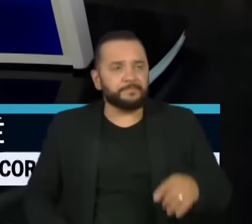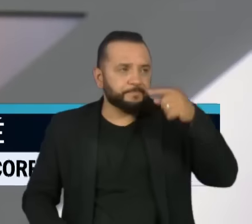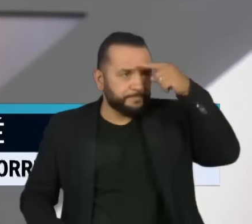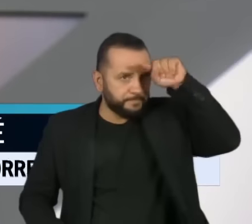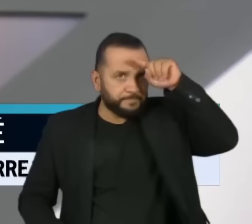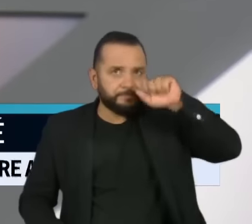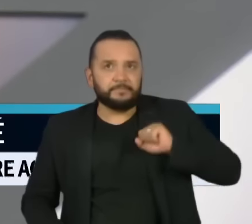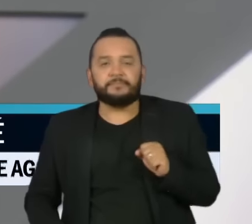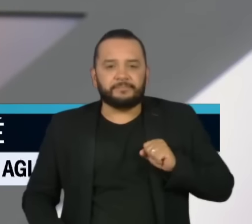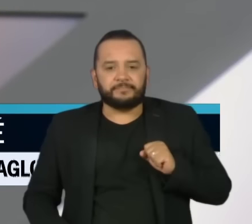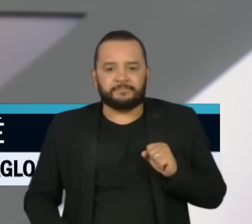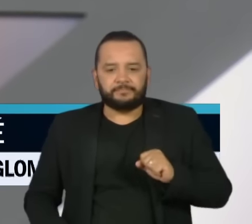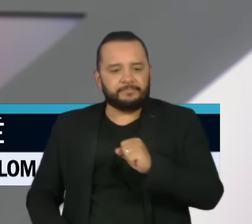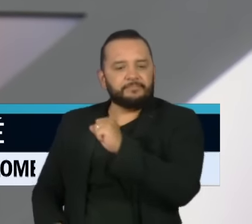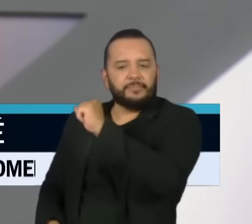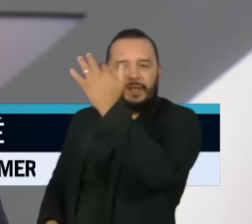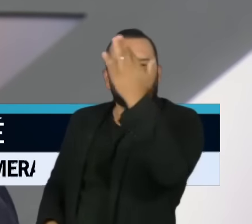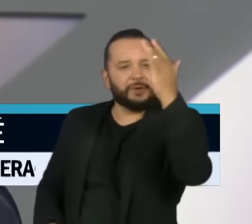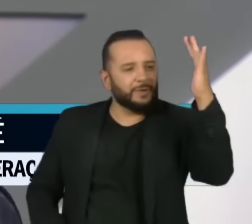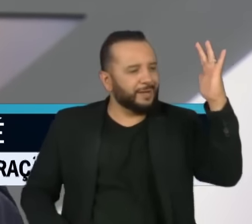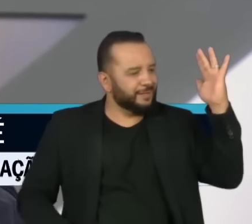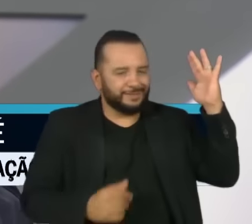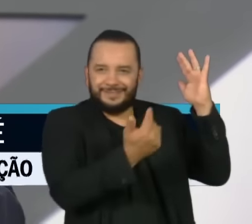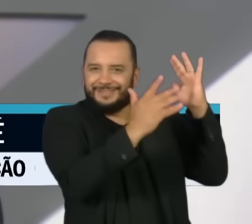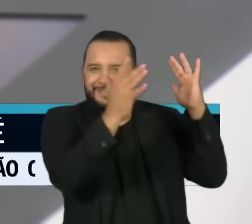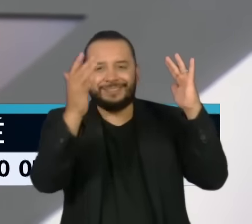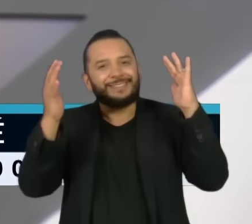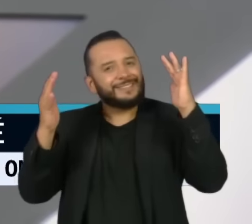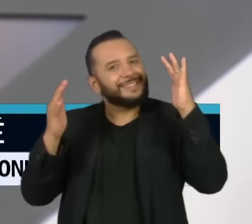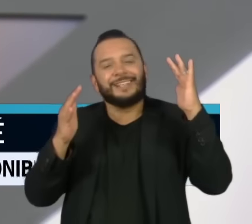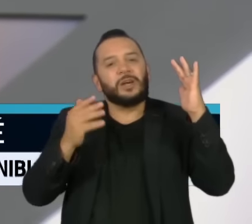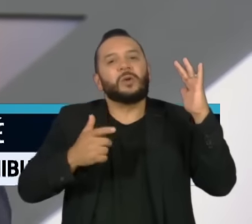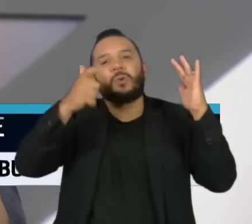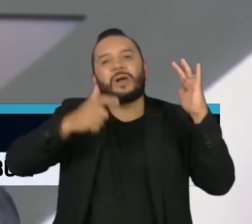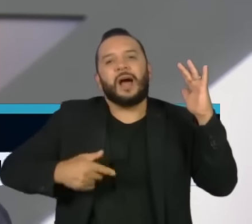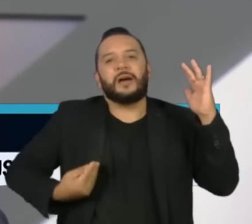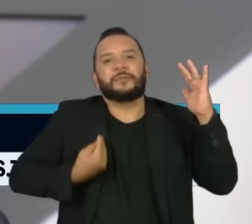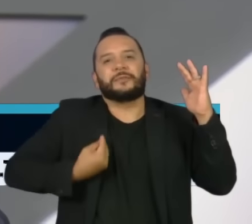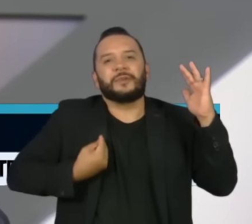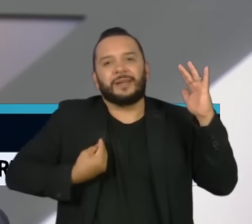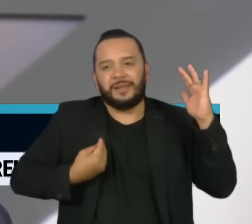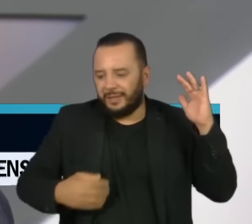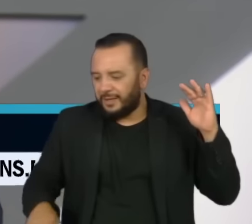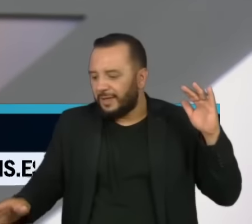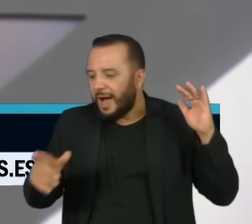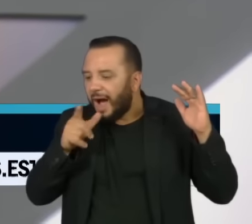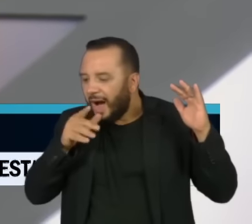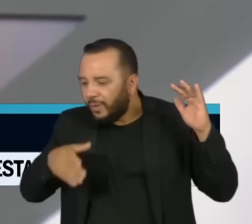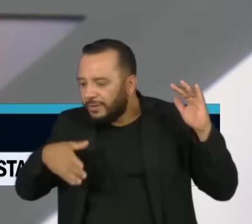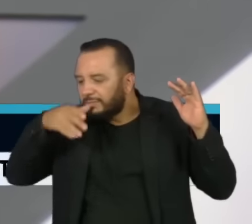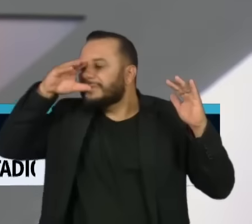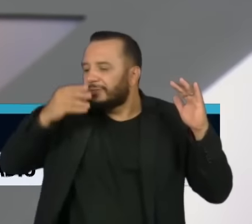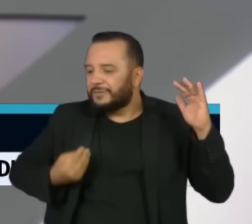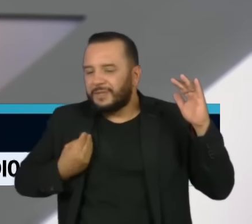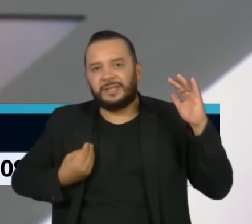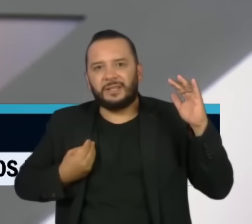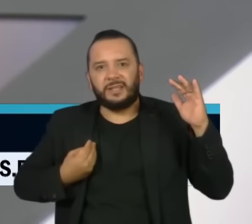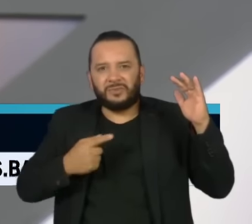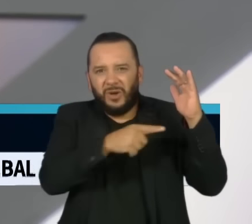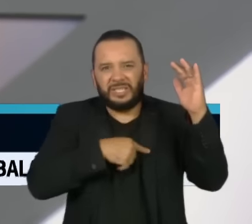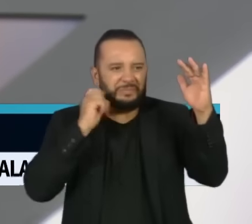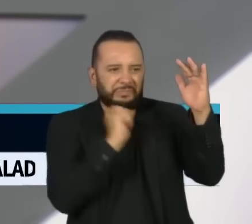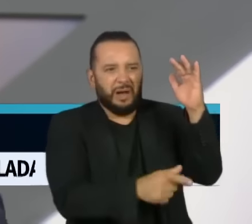A floresta é a nossa casa, né, e a água é a nossa fonte de vida. Claro. A gente queima a nossa casa e a gente envenena a